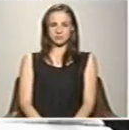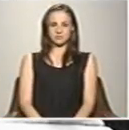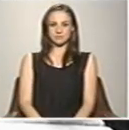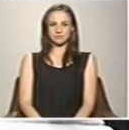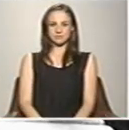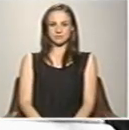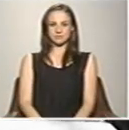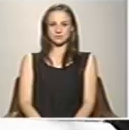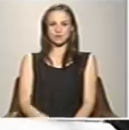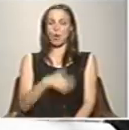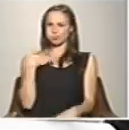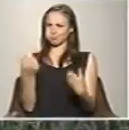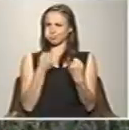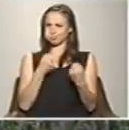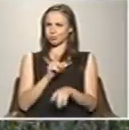diga isso. Não vou conseguir fazer